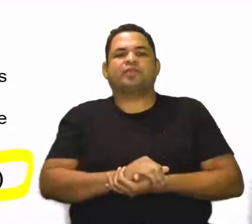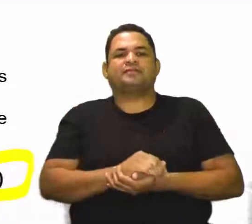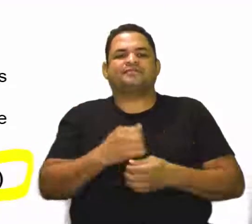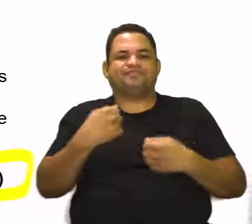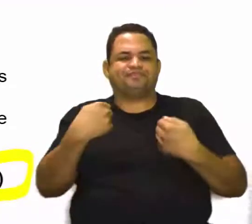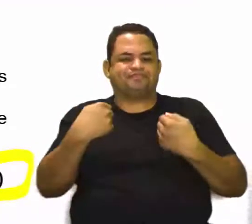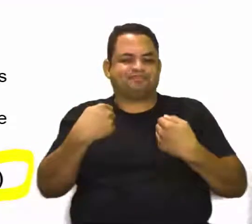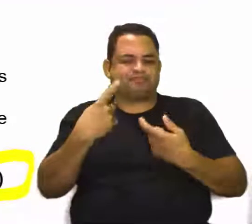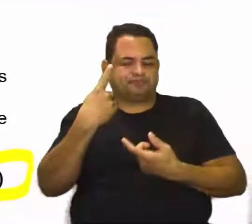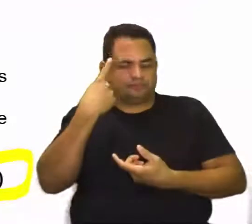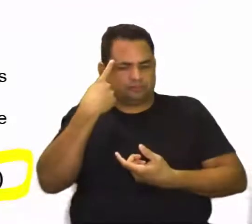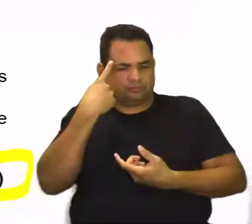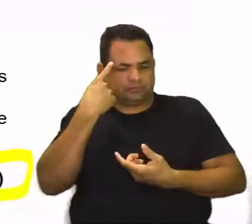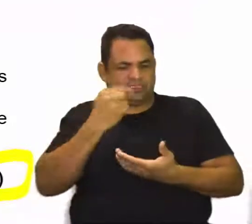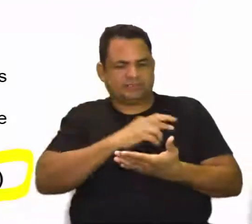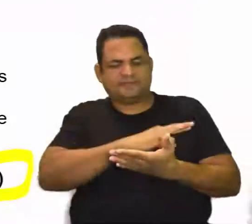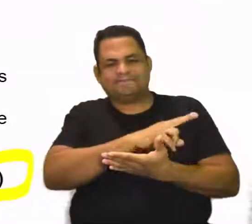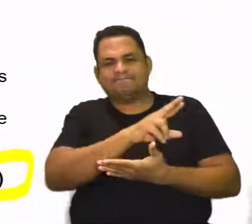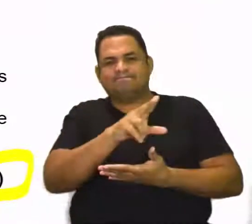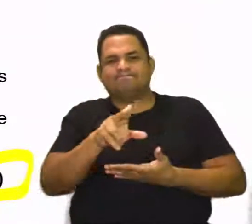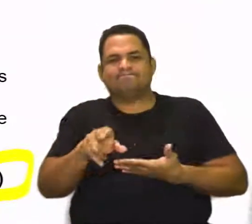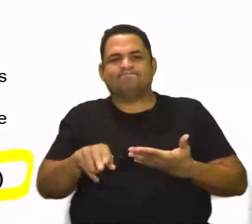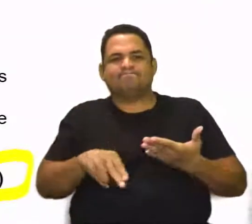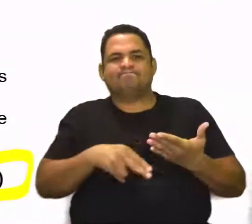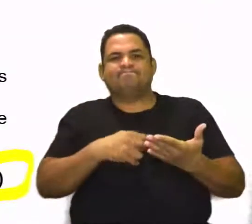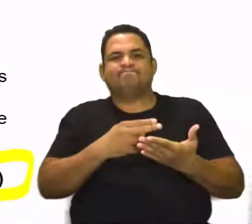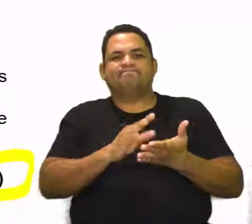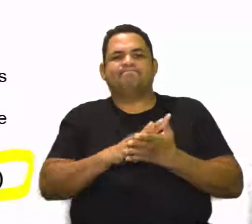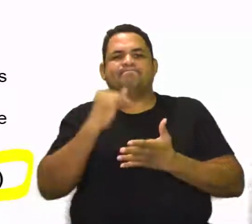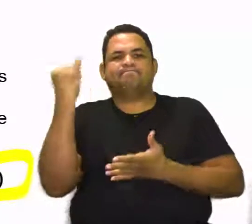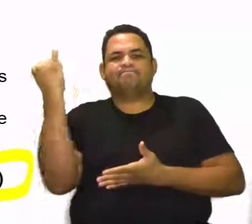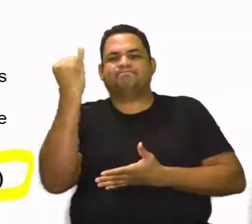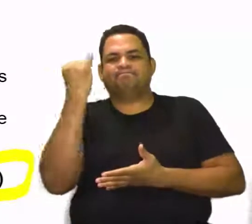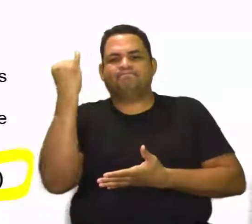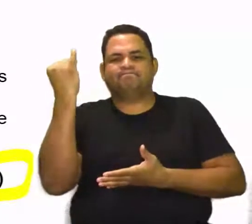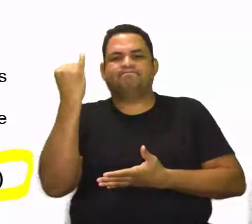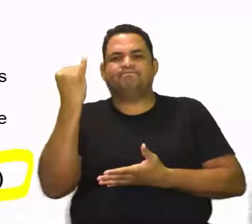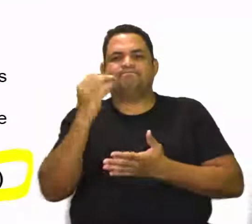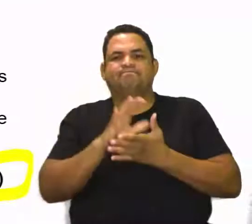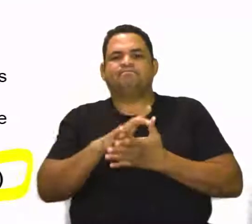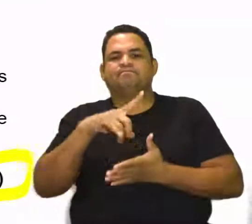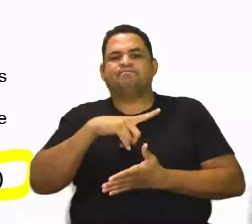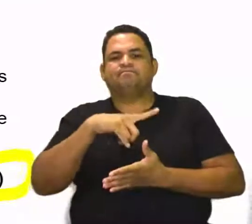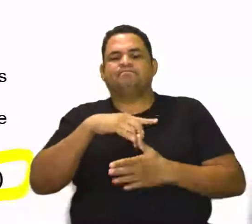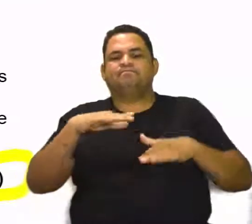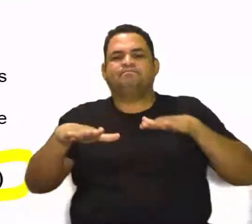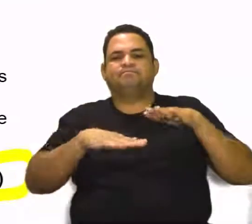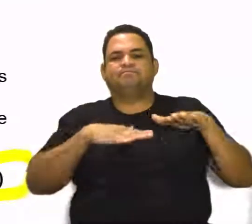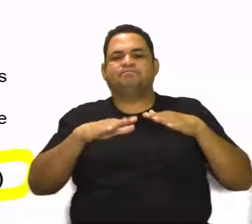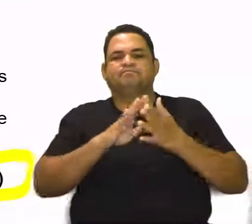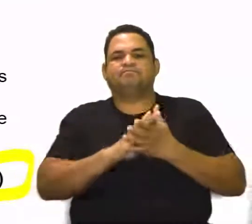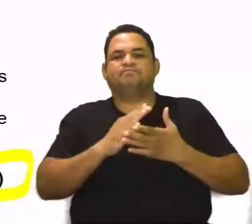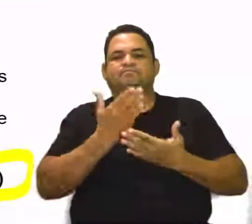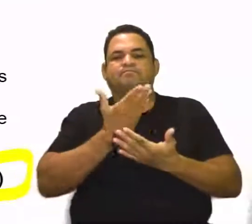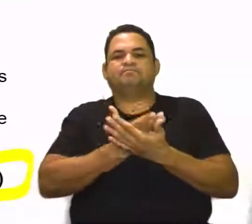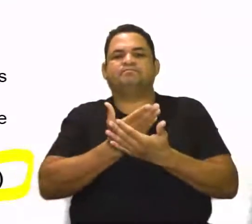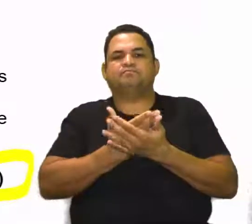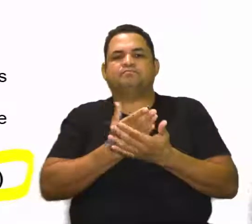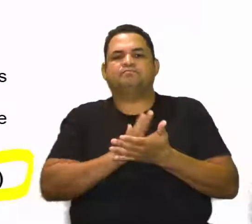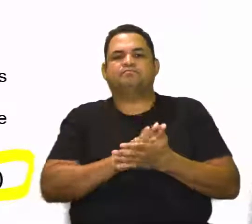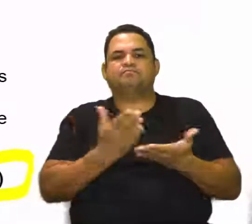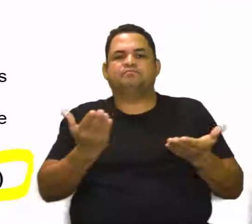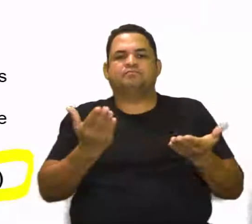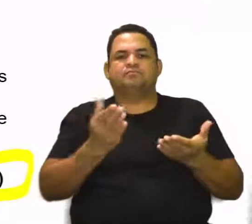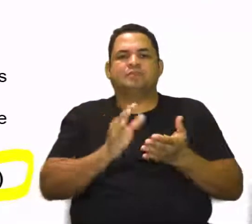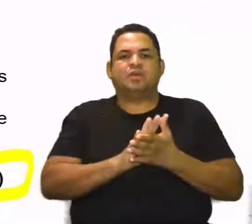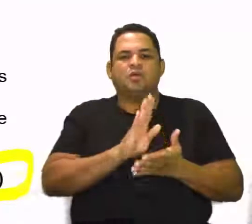tem várias situações aqui que vão ser importante eu ter esse movimento nas aulas. Desde o